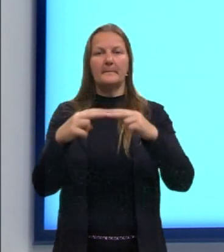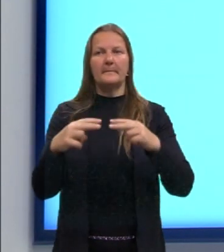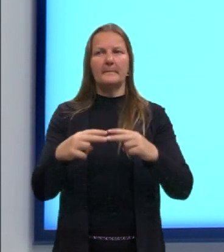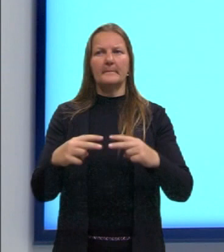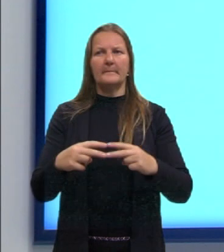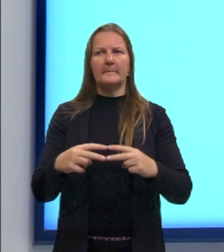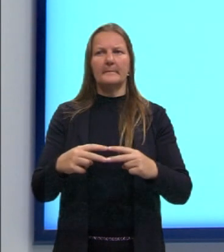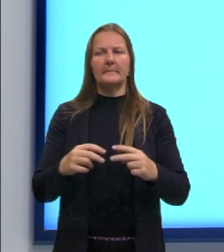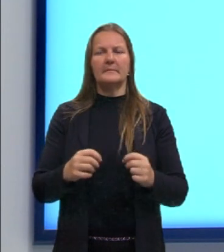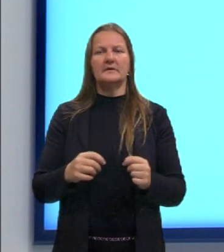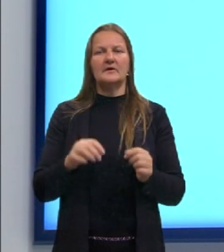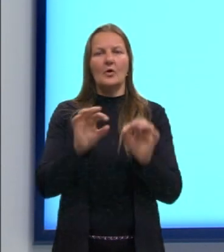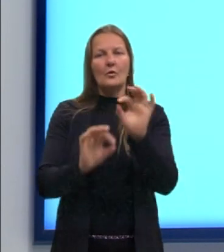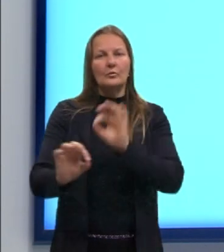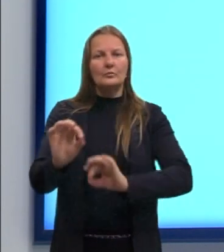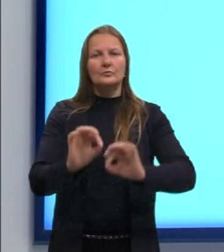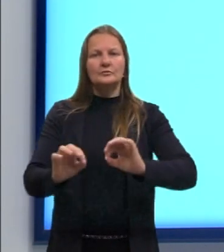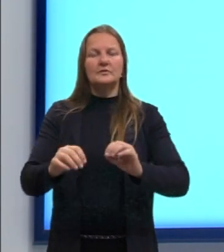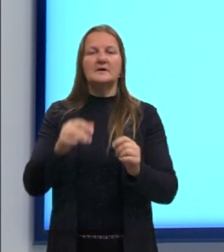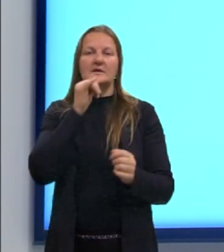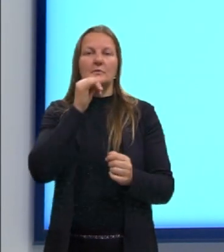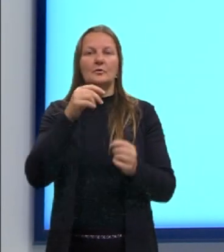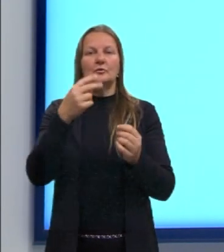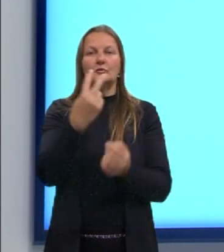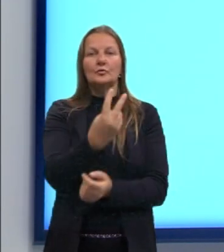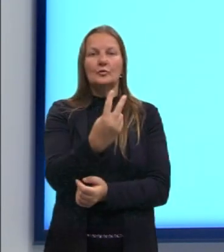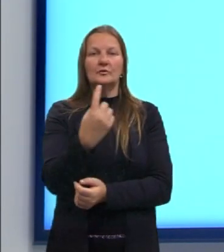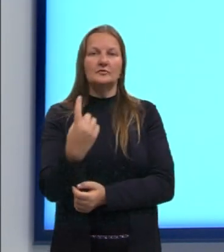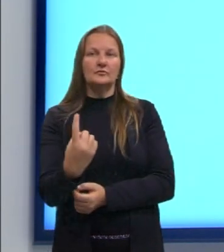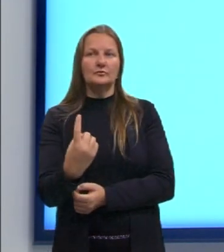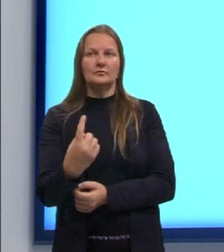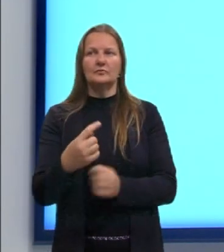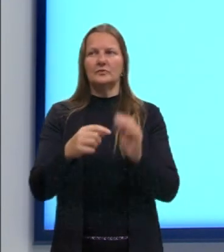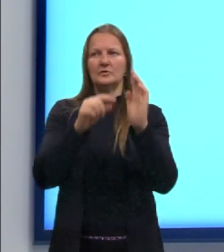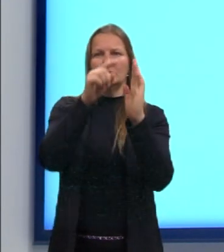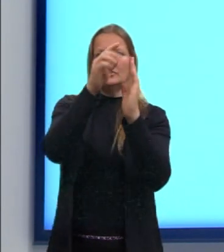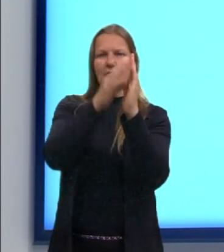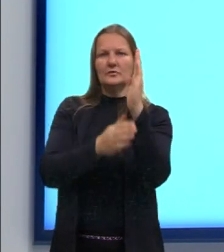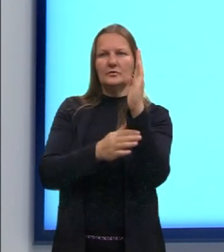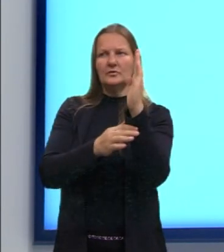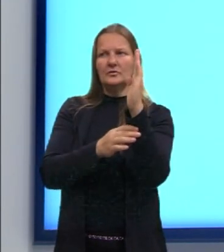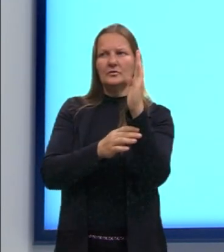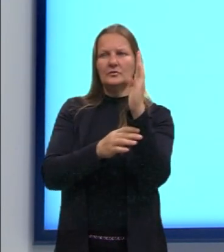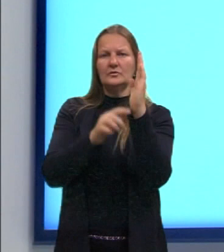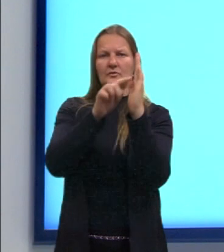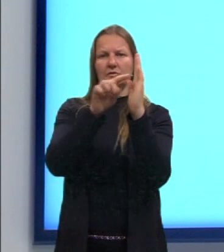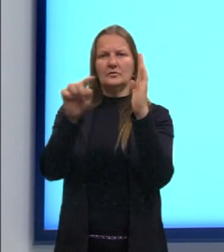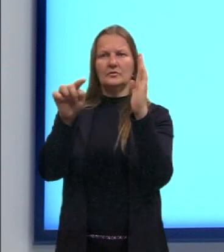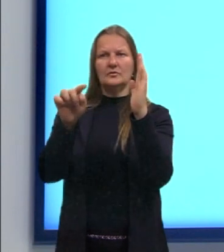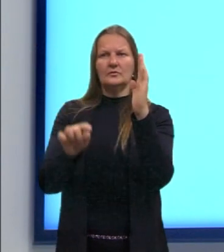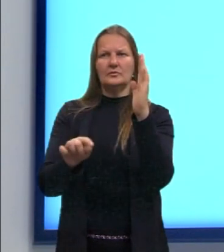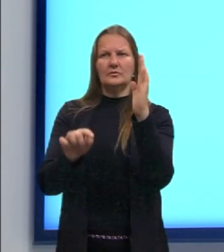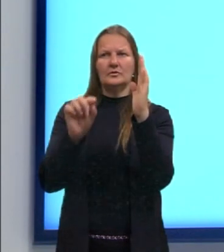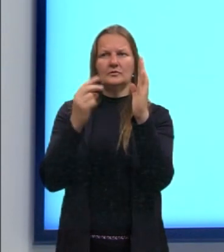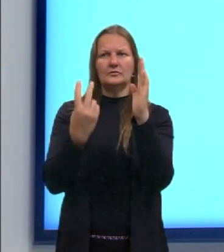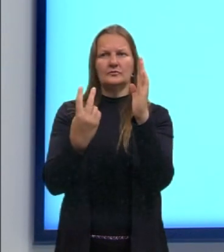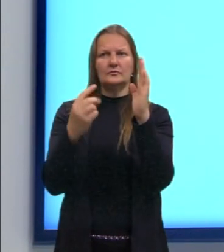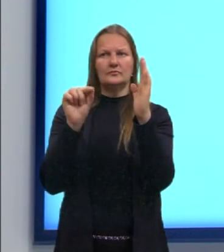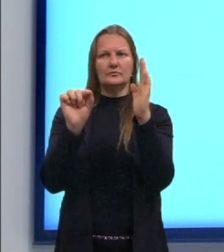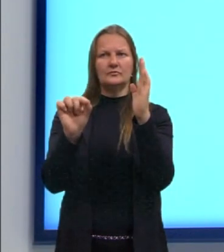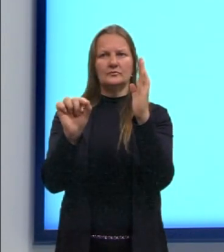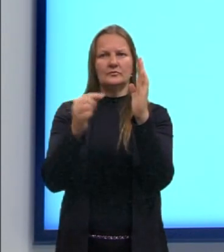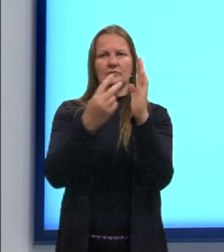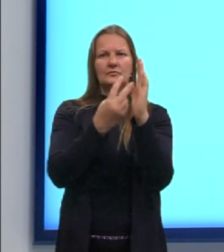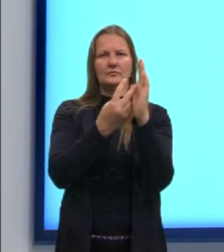Na imagem, nós temos ali o par ordenado 2 e 1, ele representa o ponto A. Então, né, depois de ter